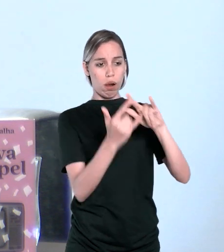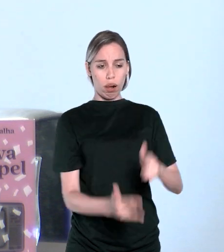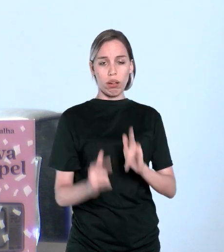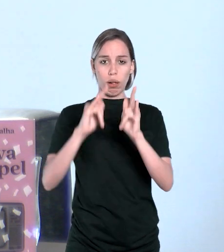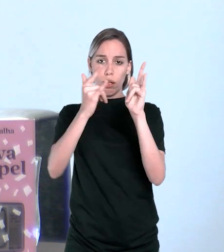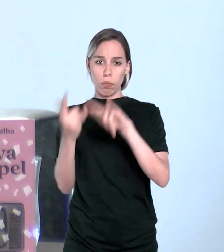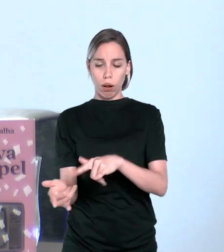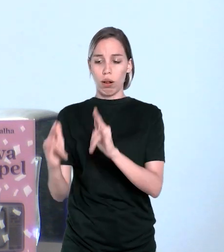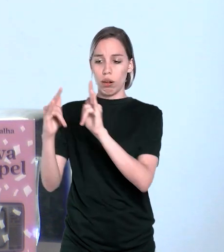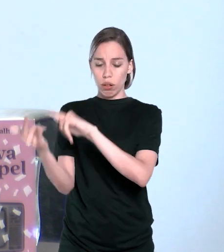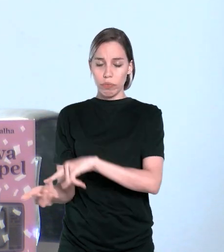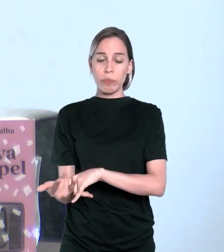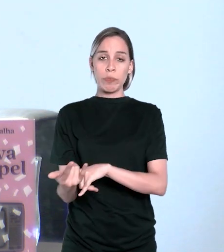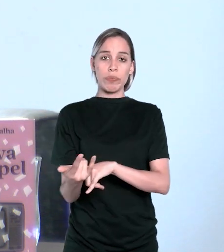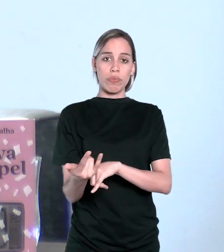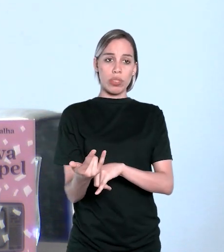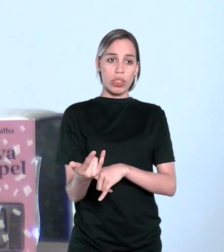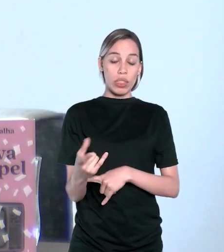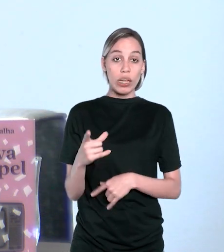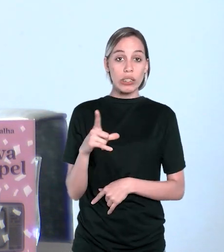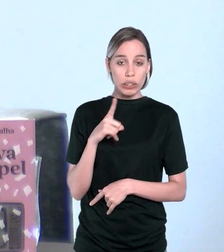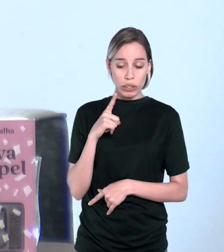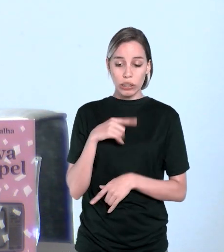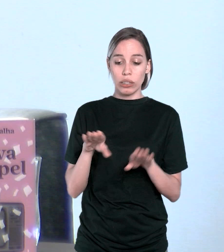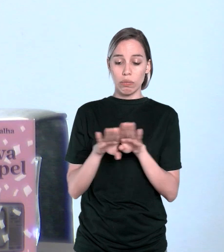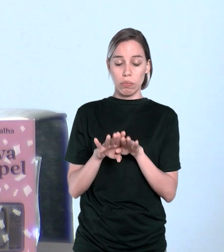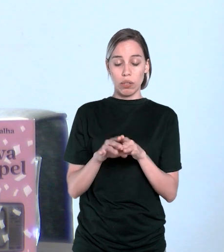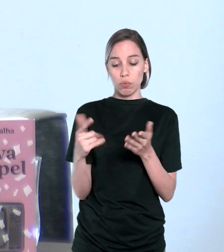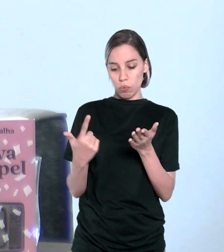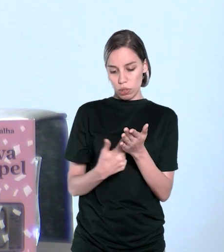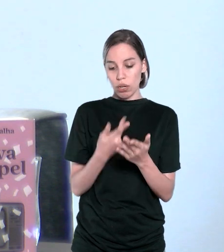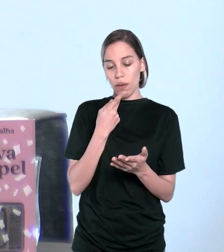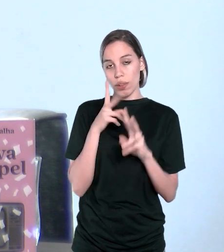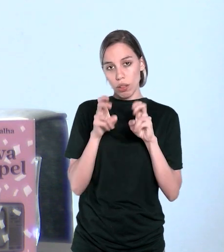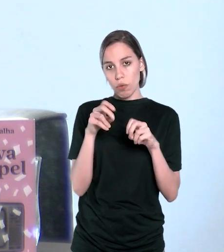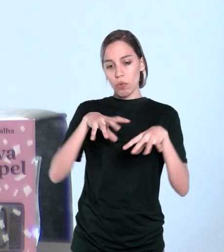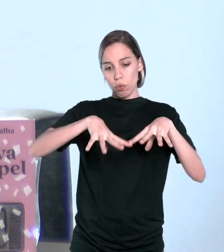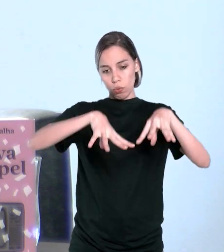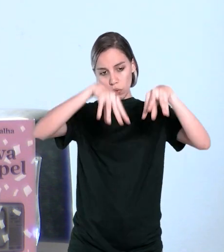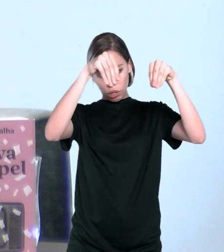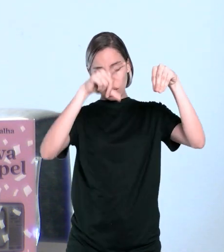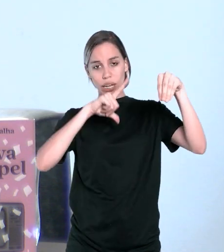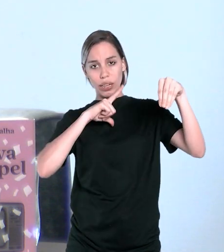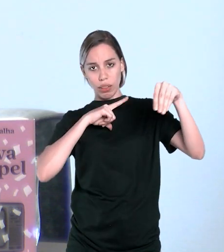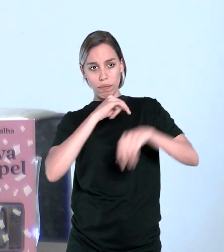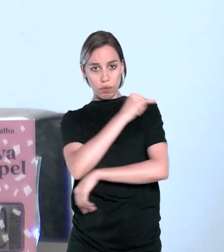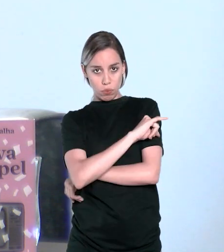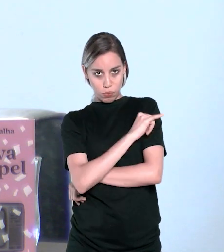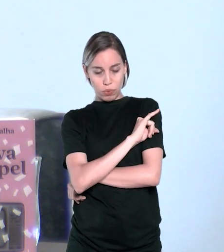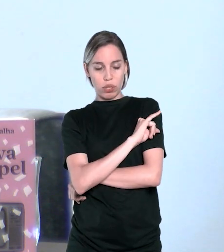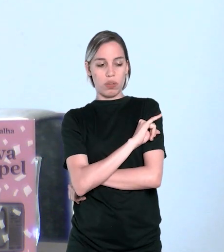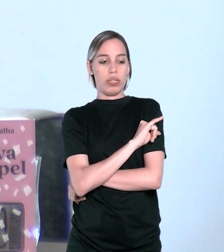Nesse livro eu falo sobre um castelo em Ipanema que, de fato, existiu. E esse castelo, eu conto, aí